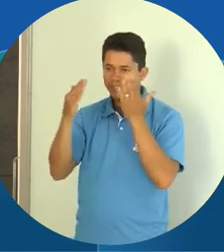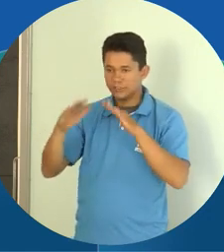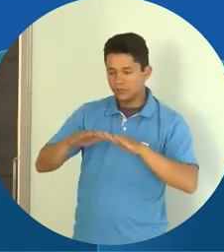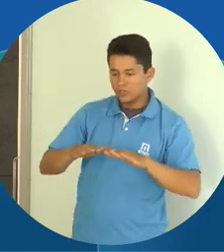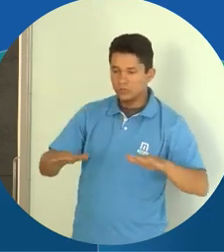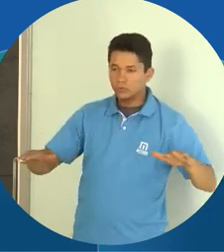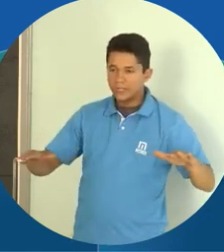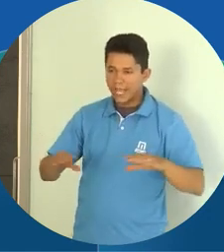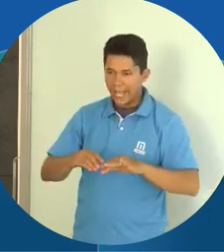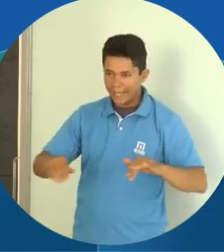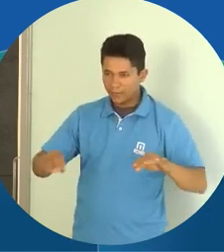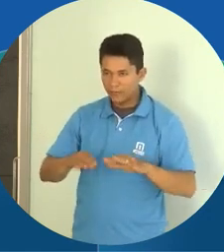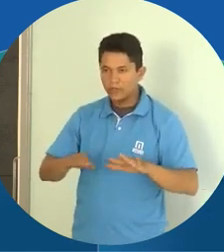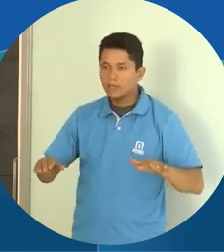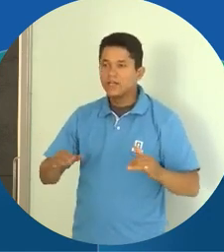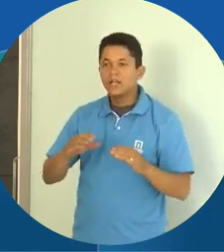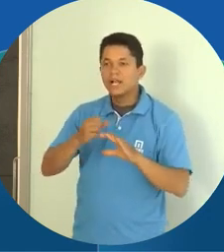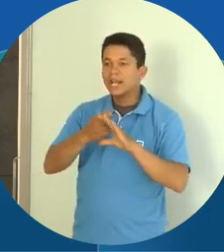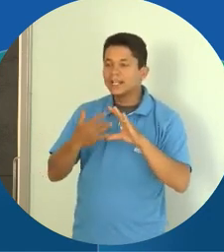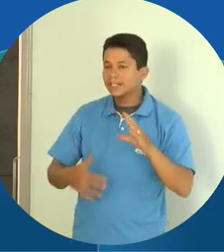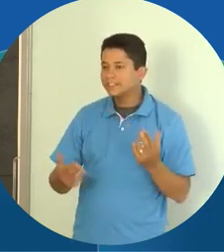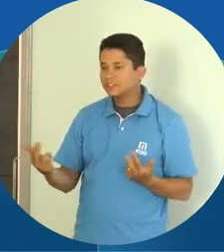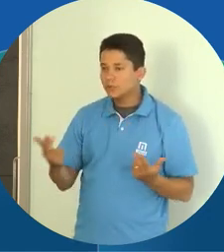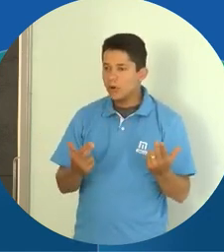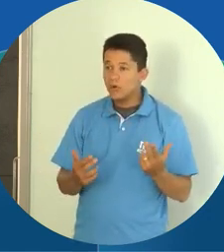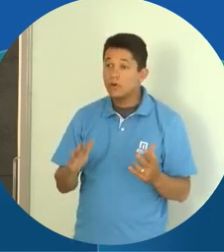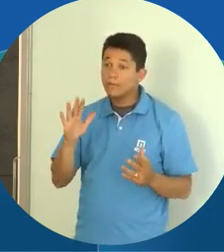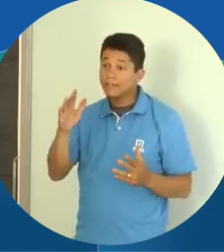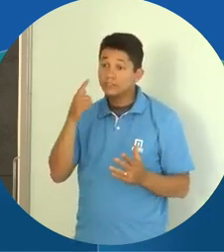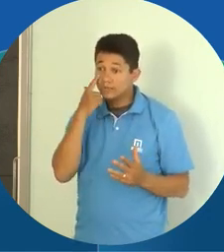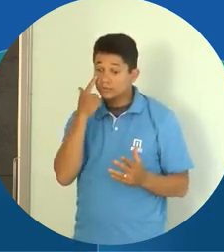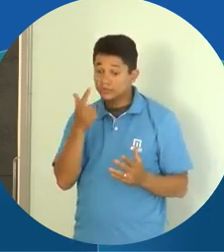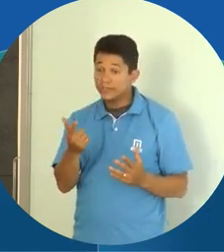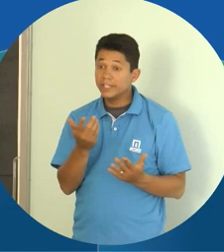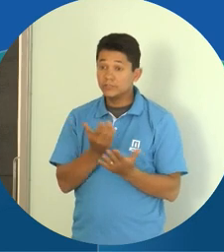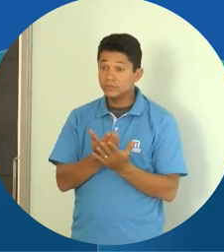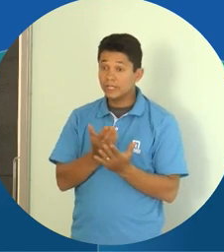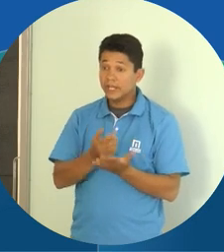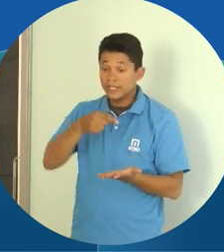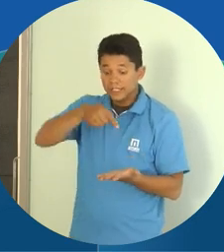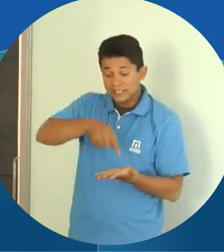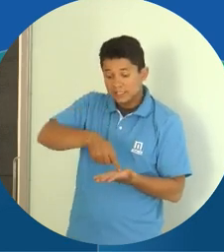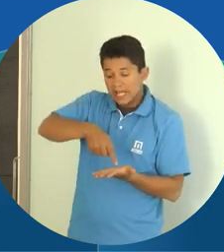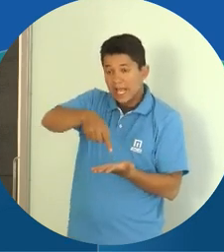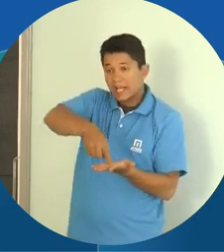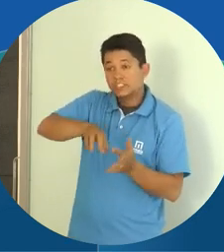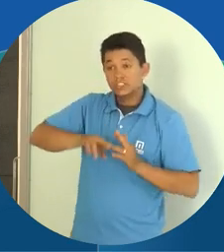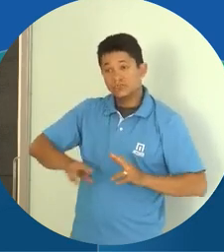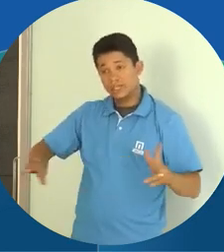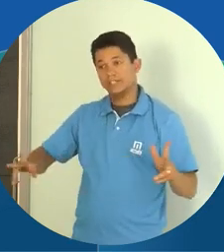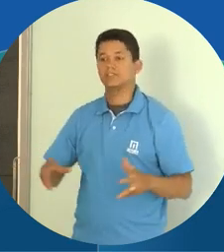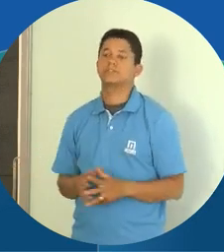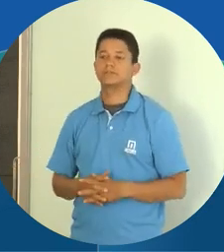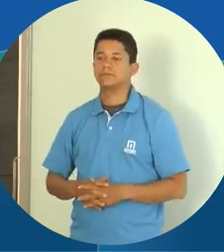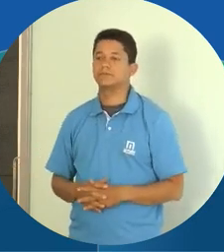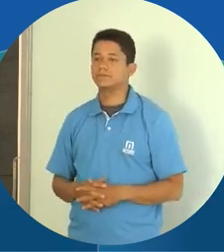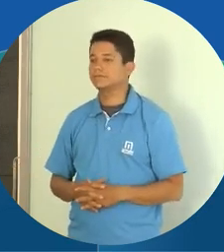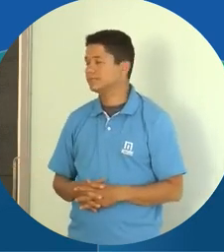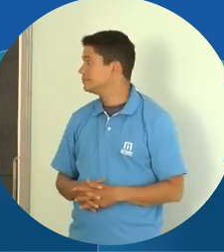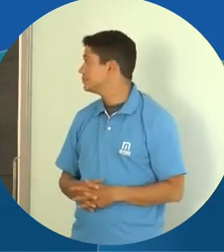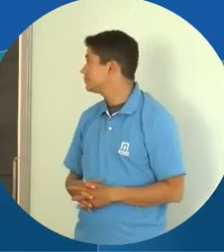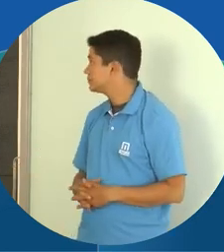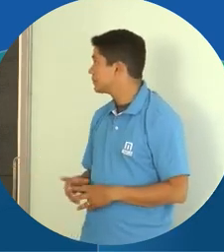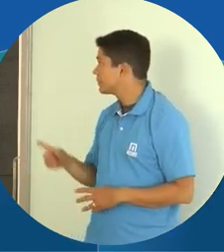característica e vamos estudar estacas diferentes, né? A gente consegue ver que, apesar de tudo, a presso-ancoragem,